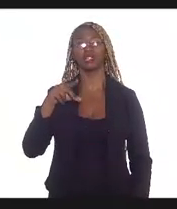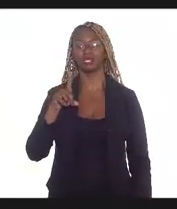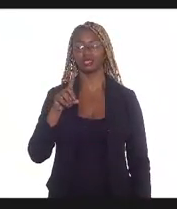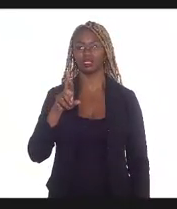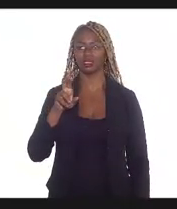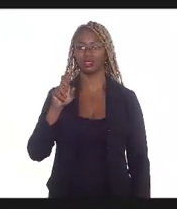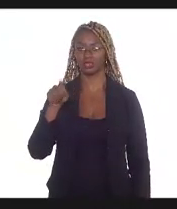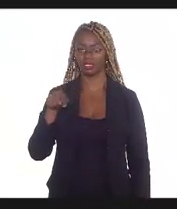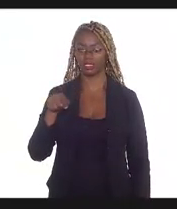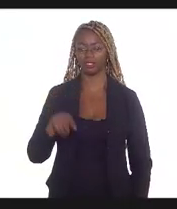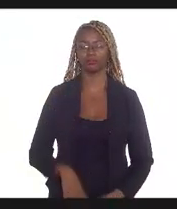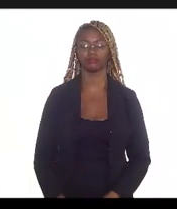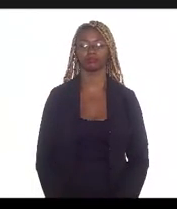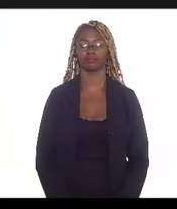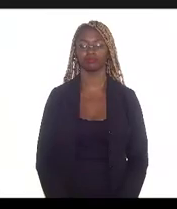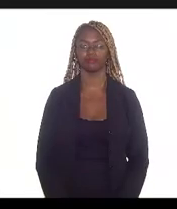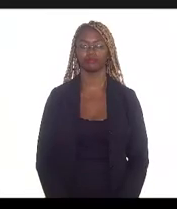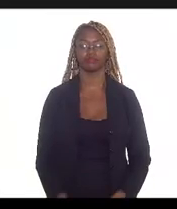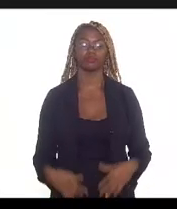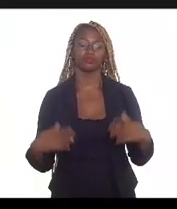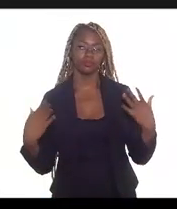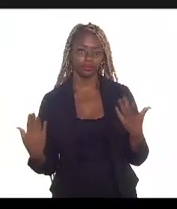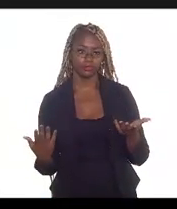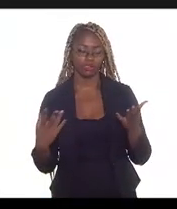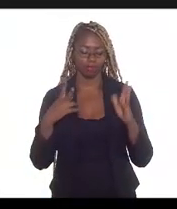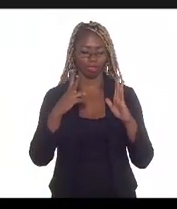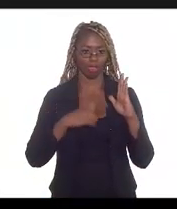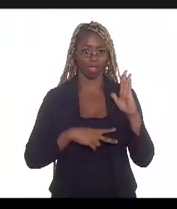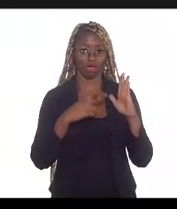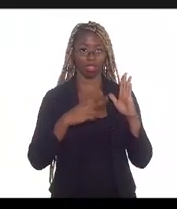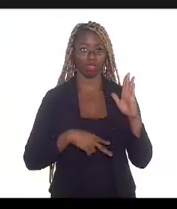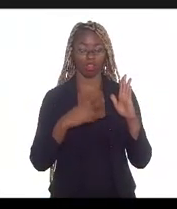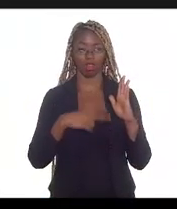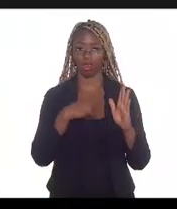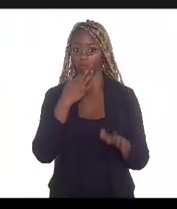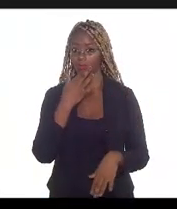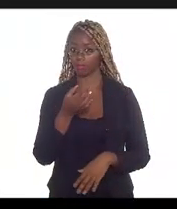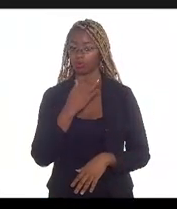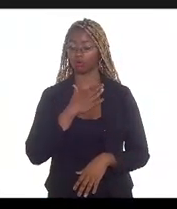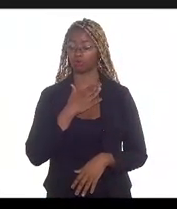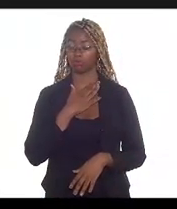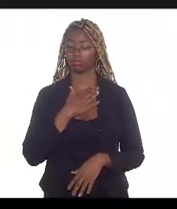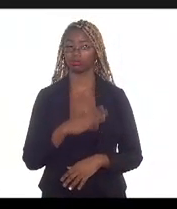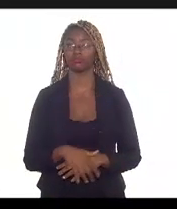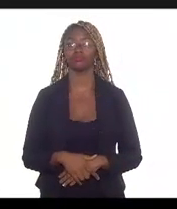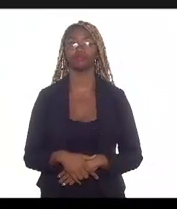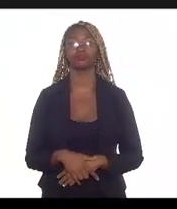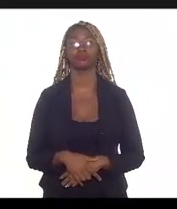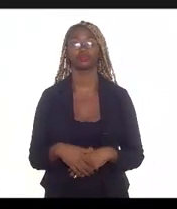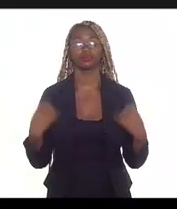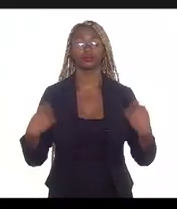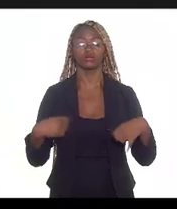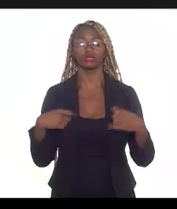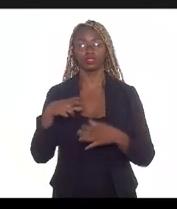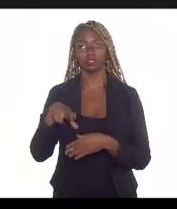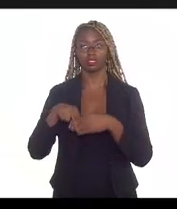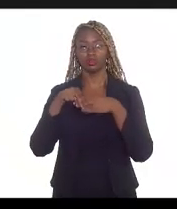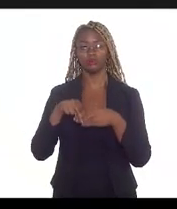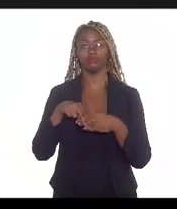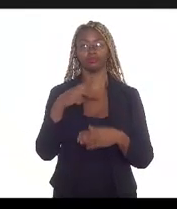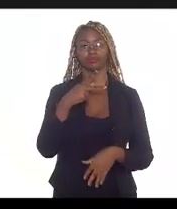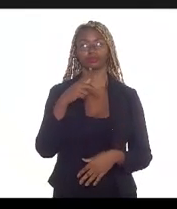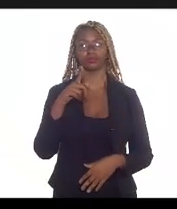O parecer... O parecer é pela anexação ao PL